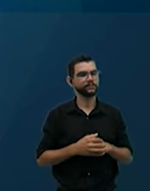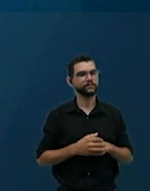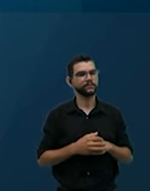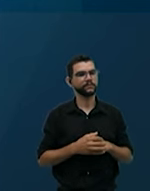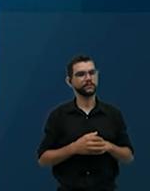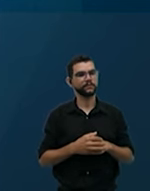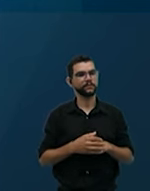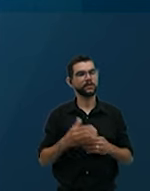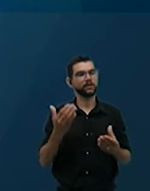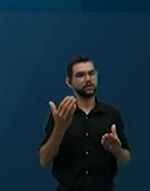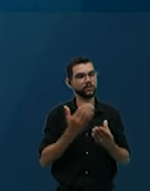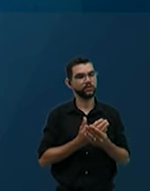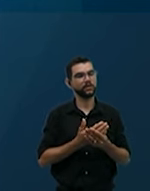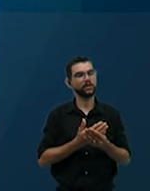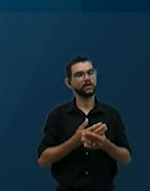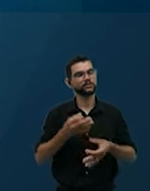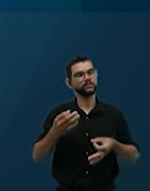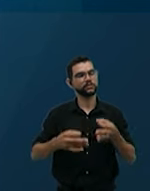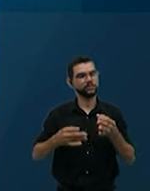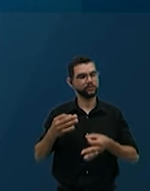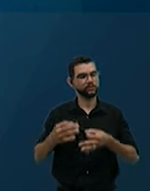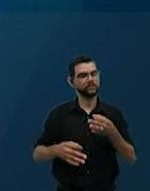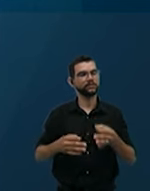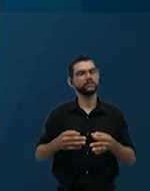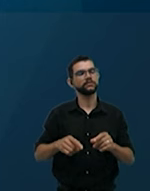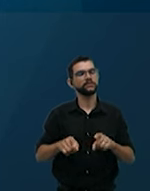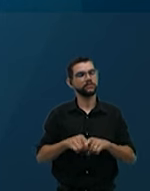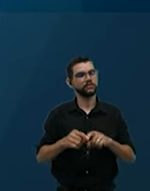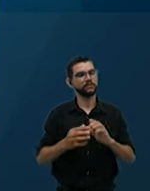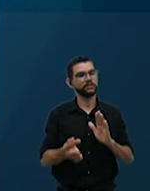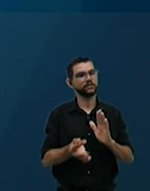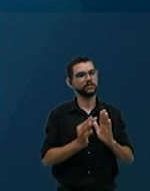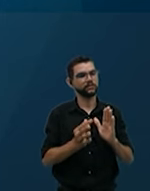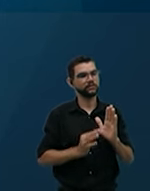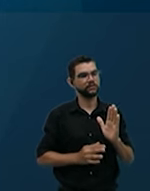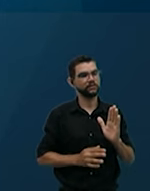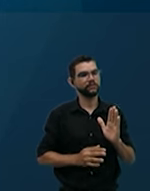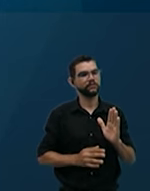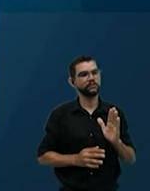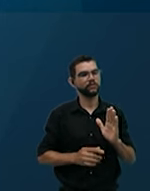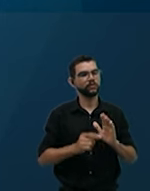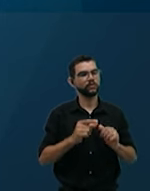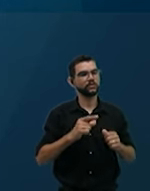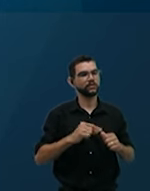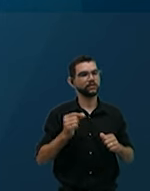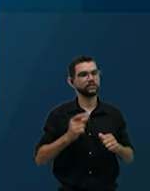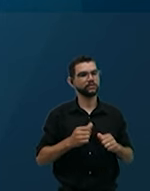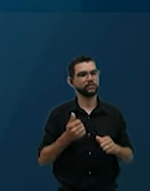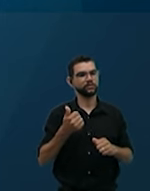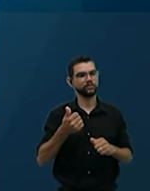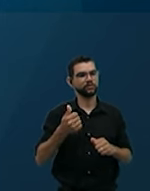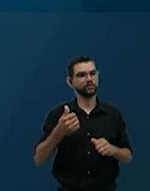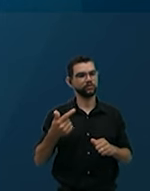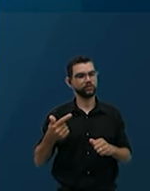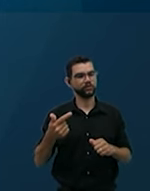judicialmente. Transcrevo os artigos 12 e 18 da aludida